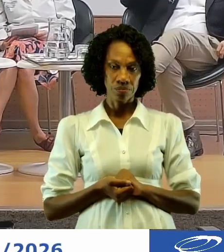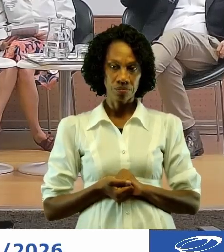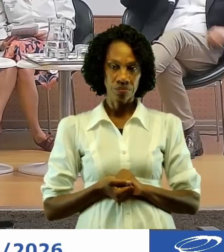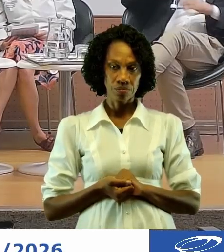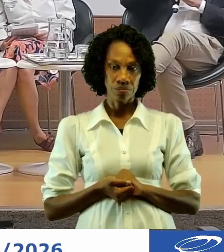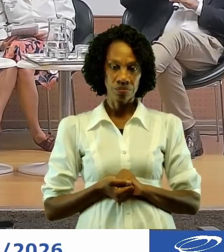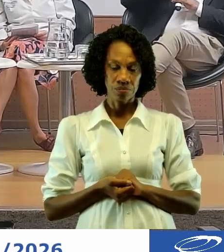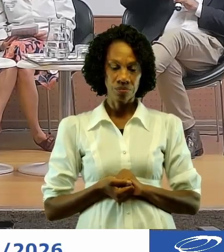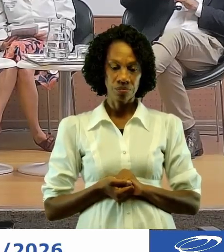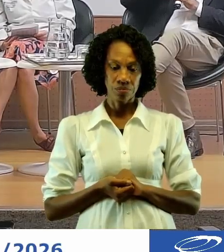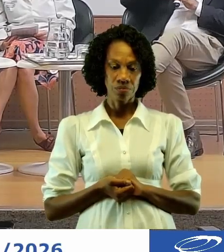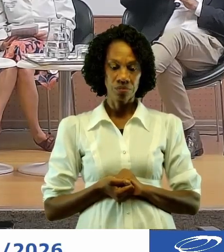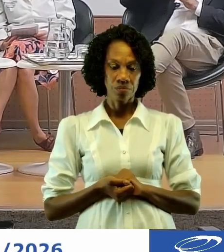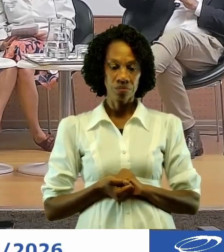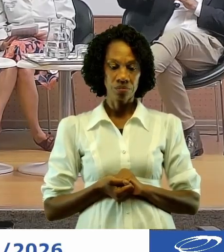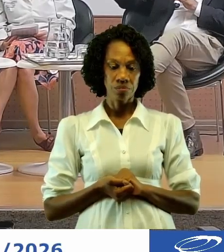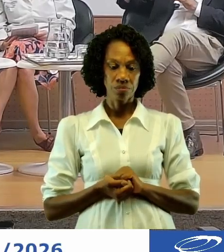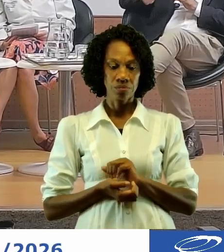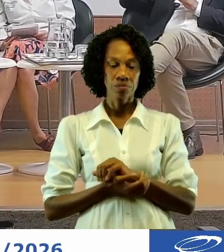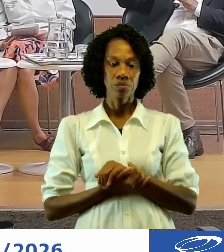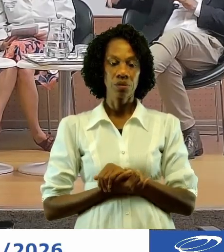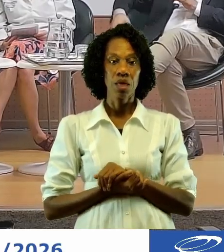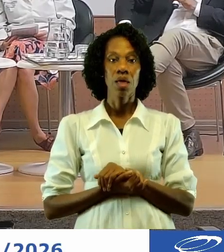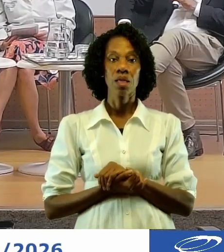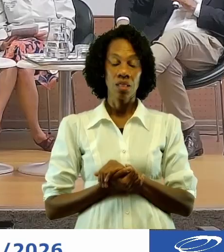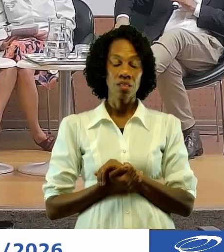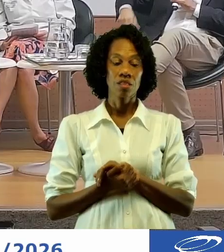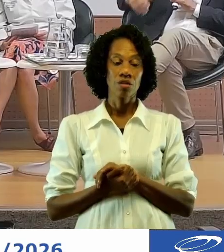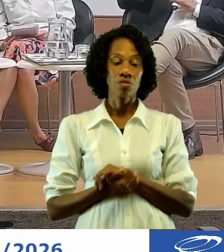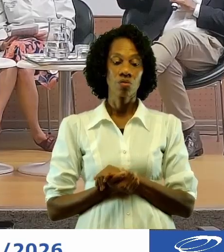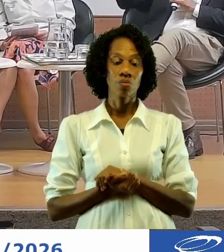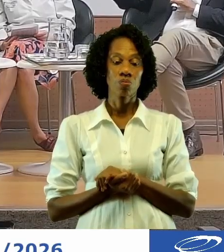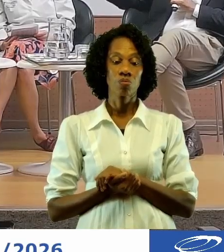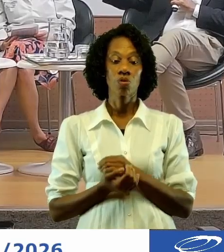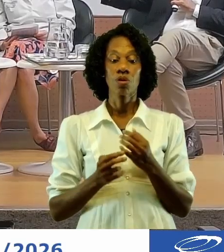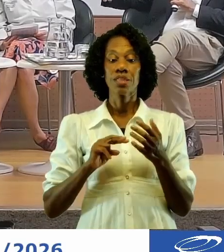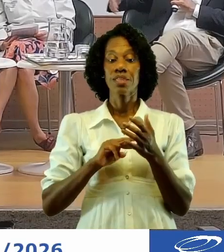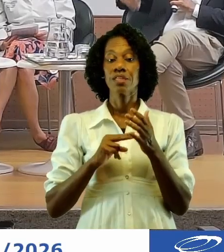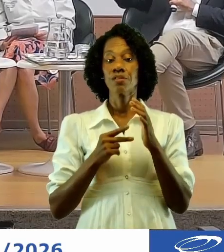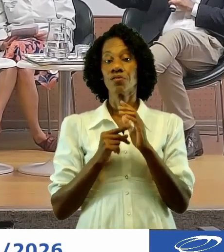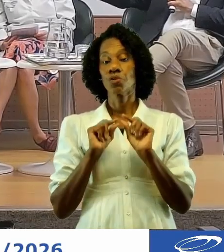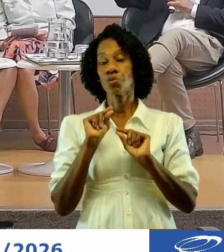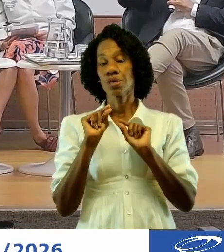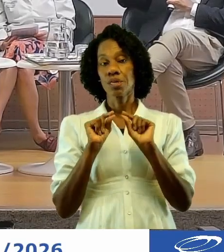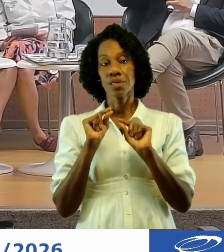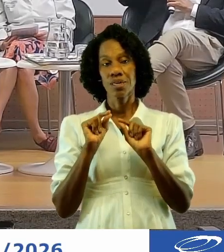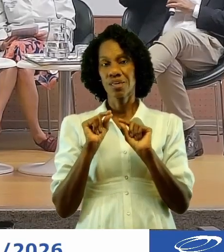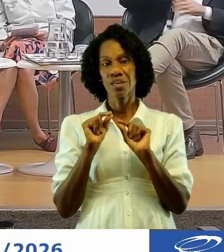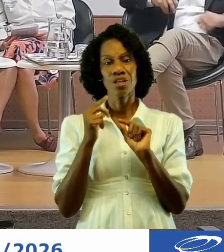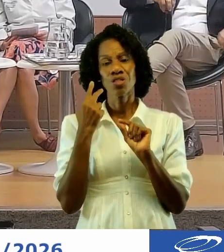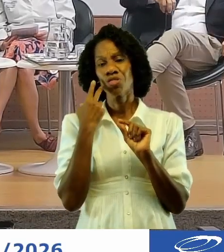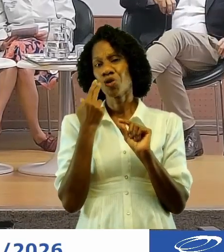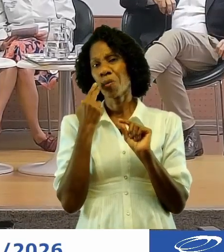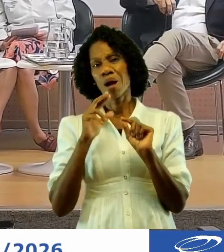profundos, né? Bactéria profunda. Cultura de tecidos profundos e sonicação significa que é cada vez mais incomum ter uma amostra